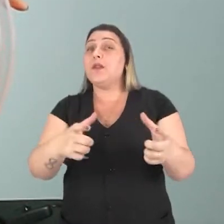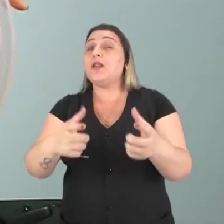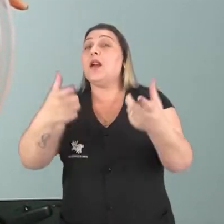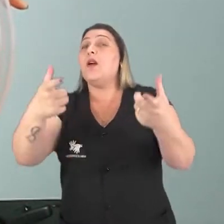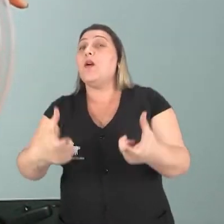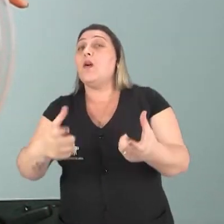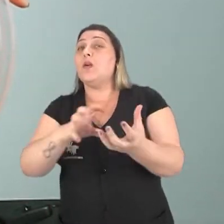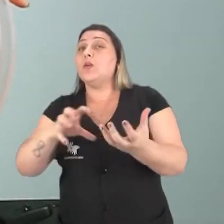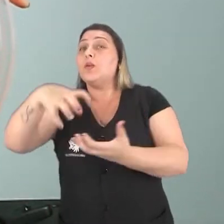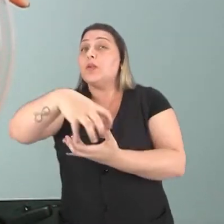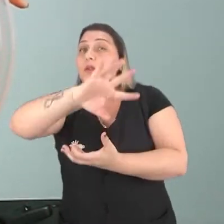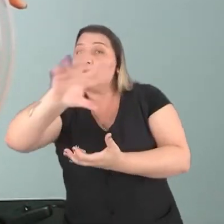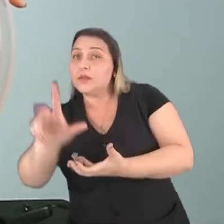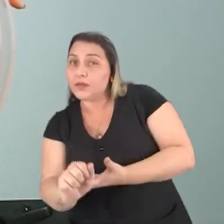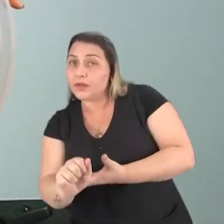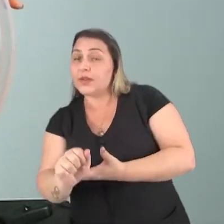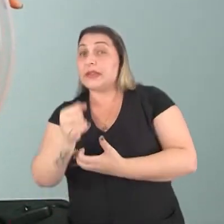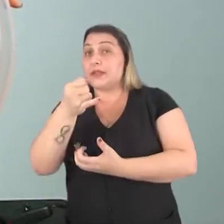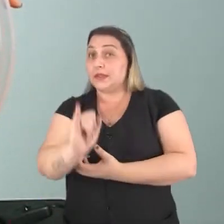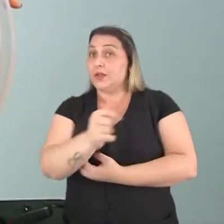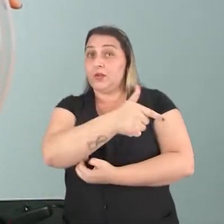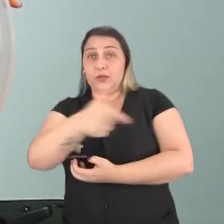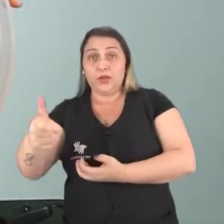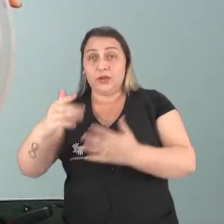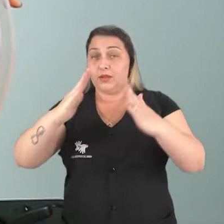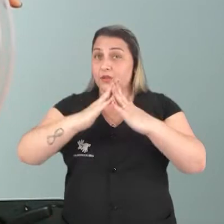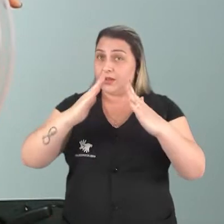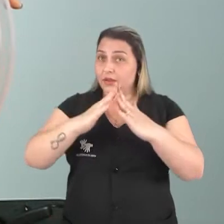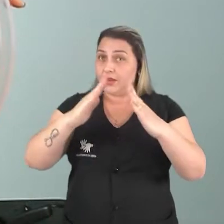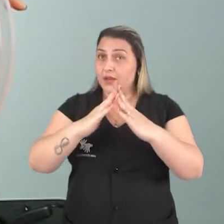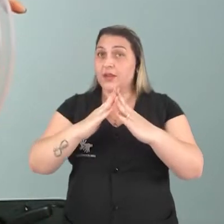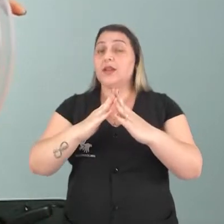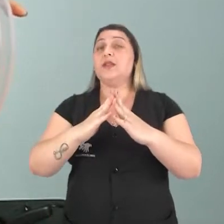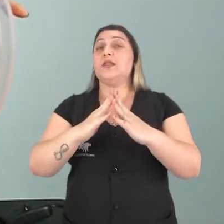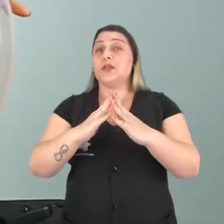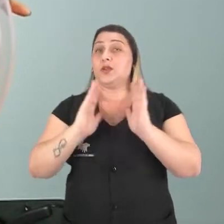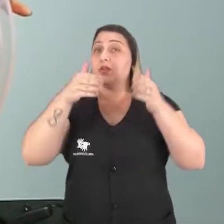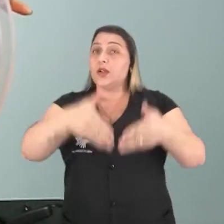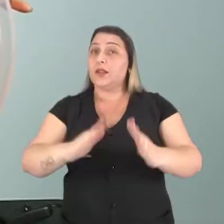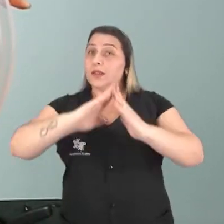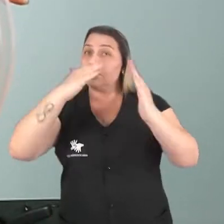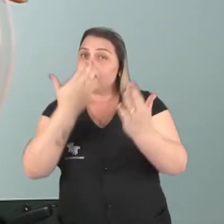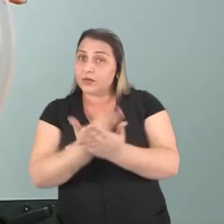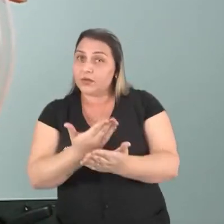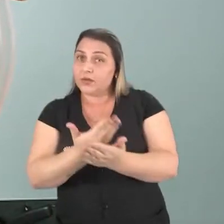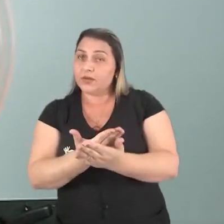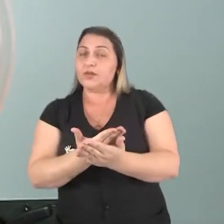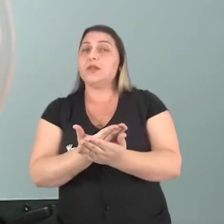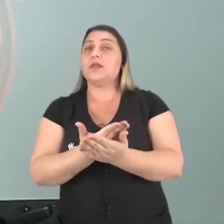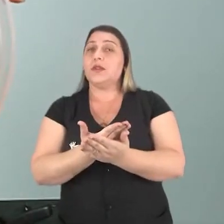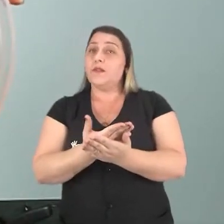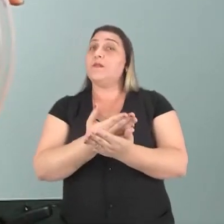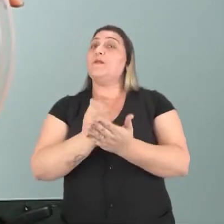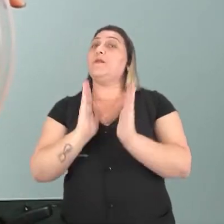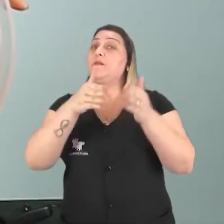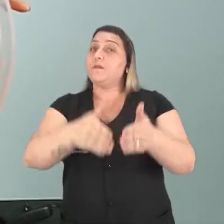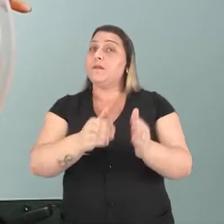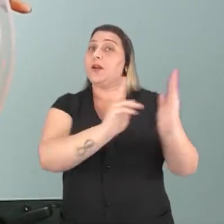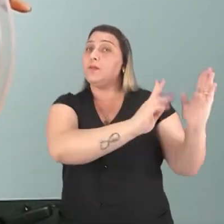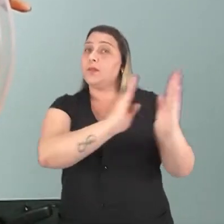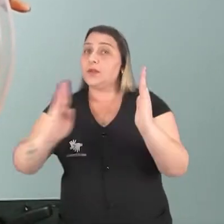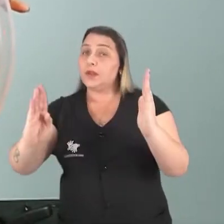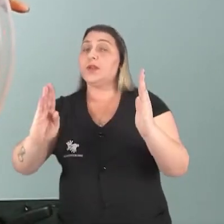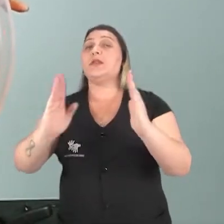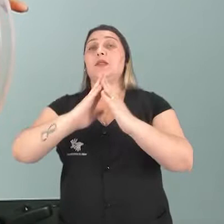o continente africano. Se você não tem em casa, quando você chegar na escola, vá até a biblioteca